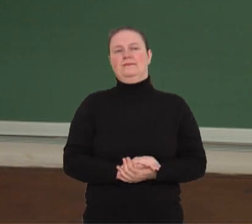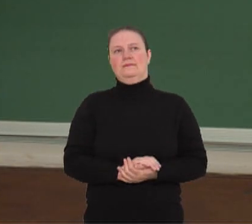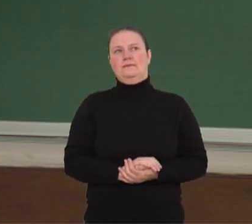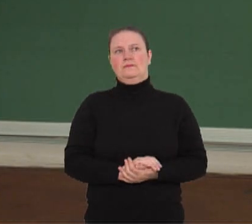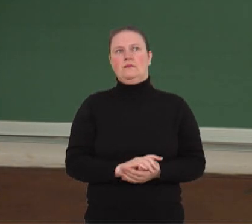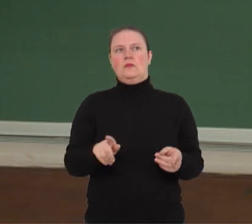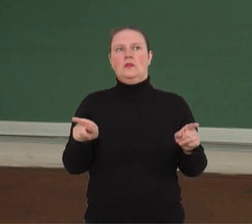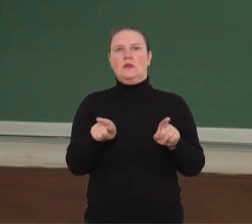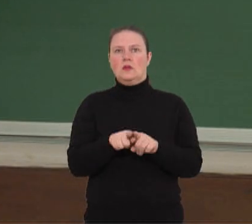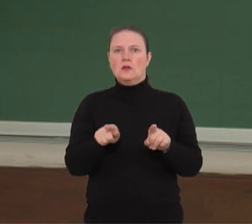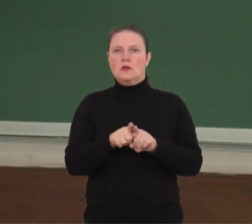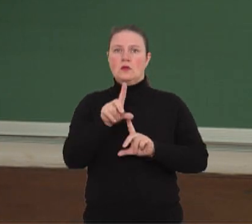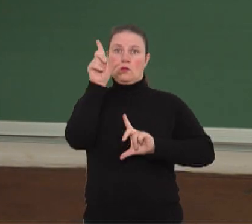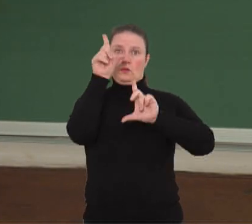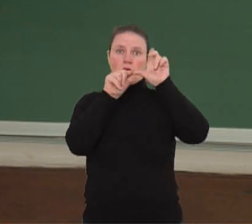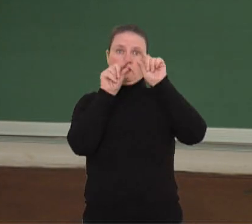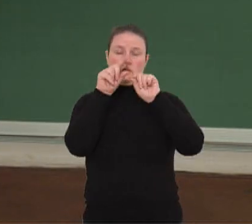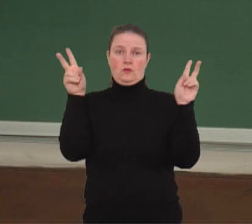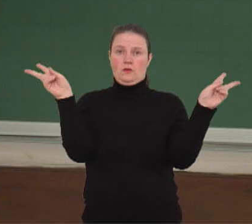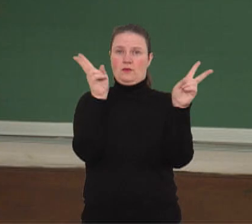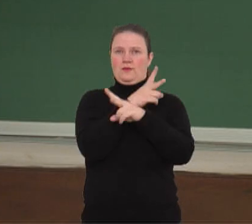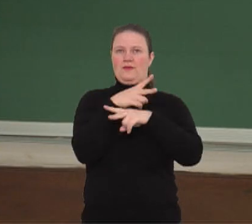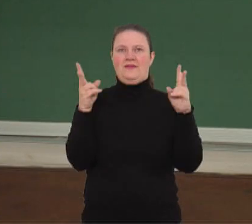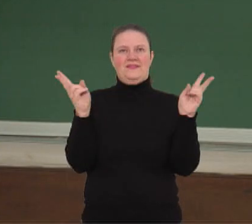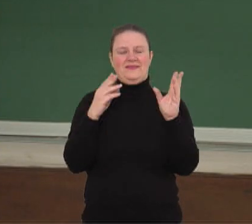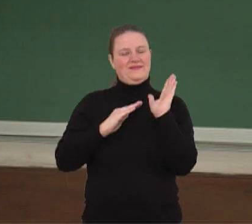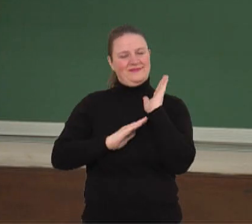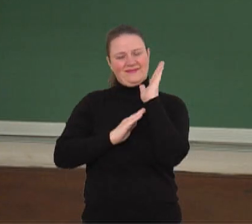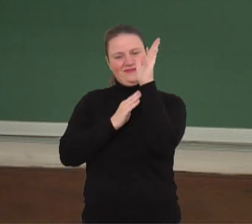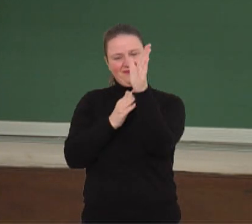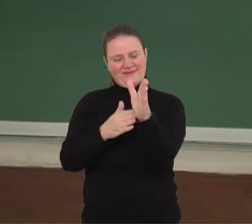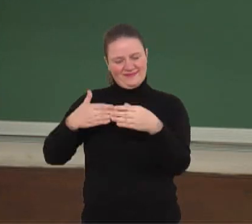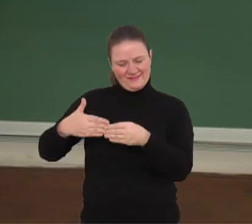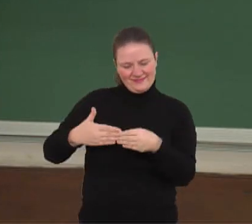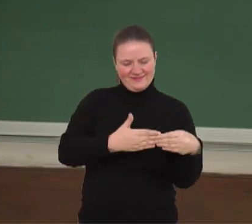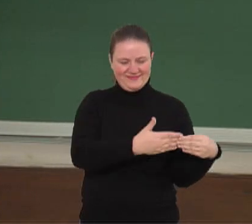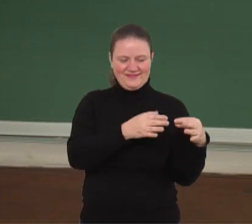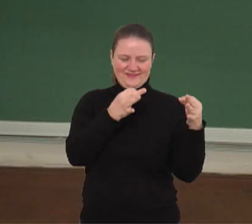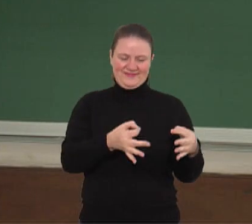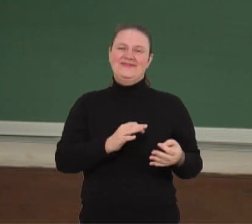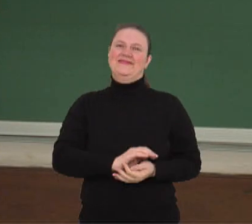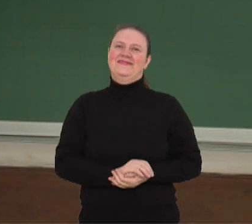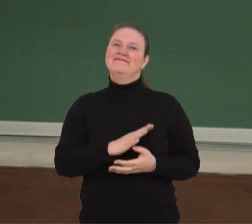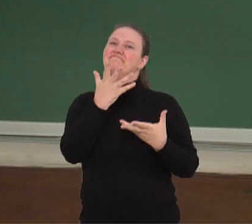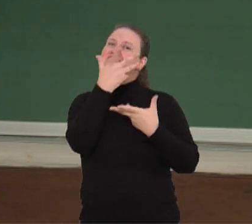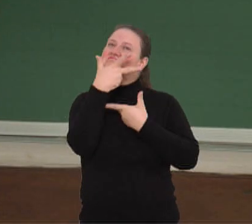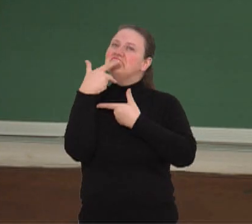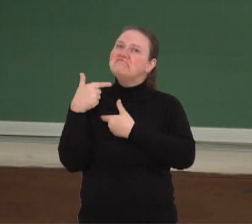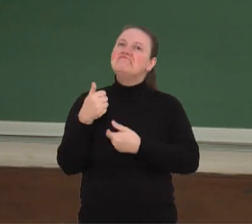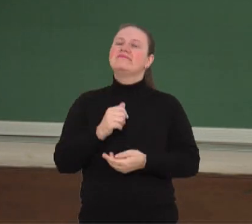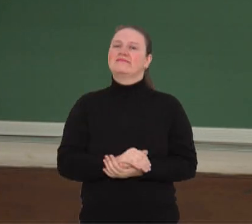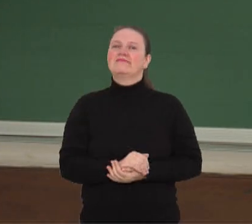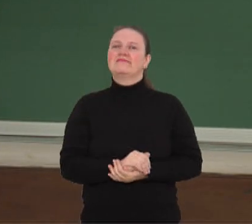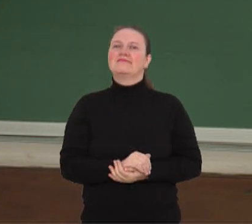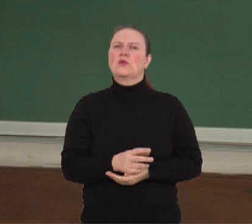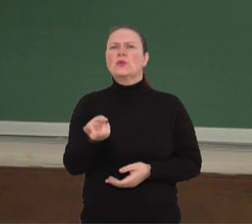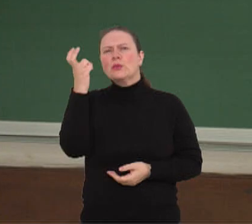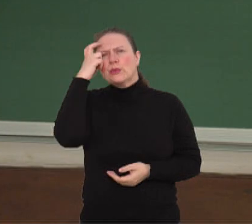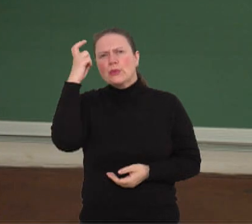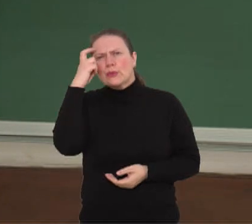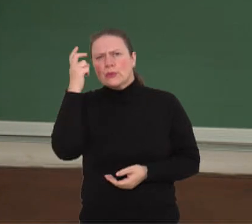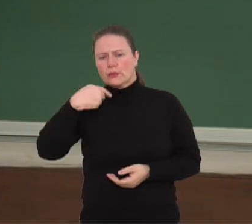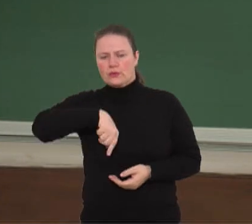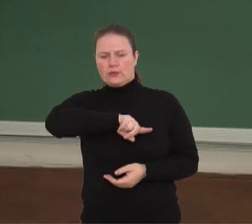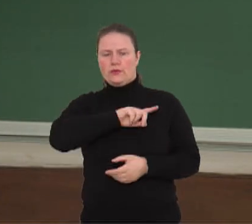E, certamente, uma rosa dos ventos é um excelente guia. Que maravilhoso, né, gente? Olha quanta cultura nós temos no